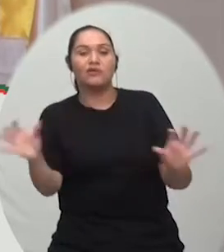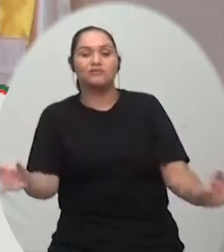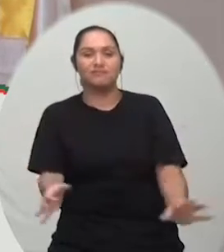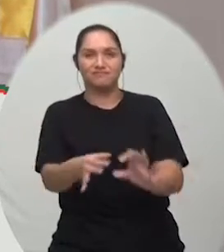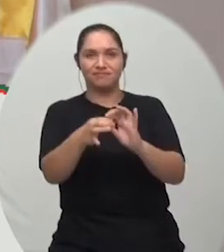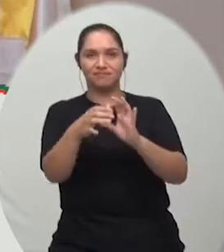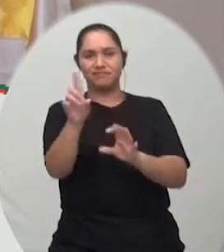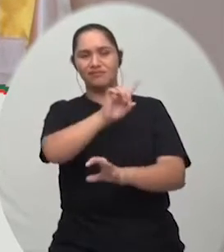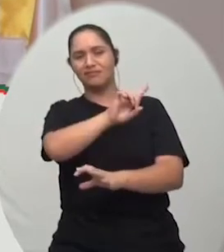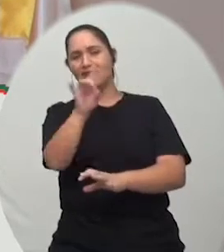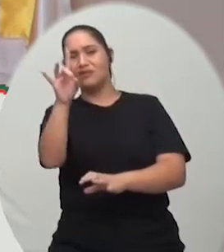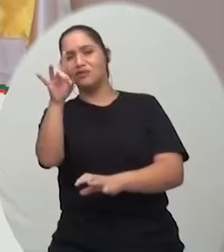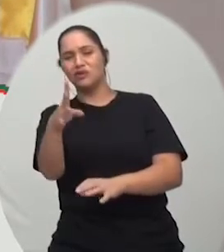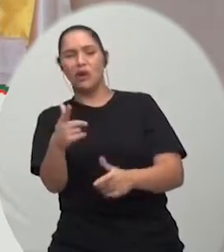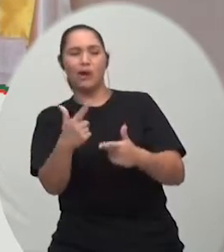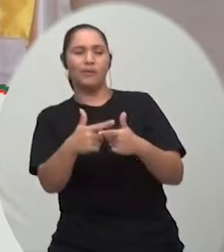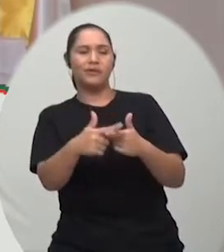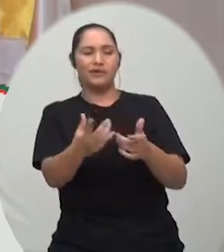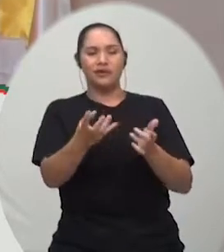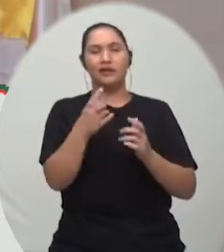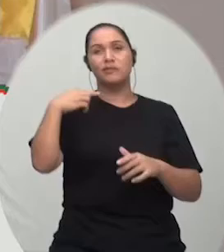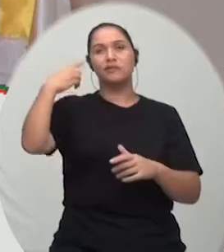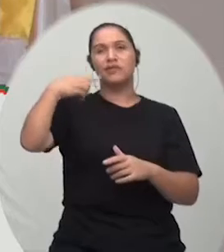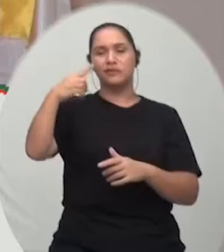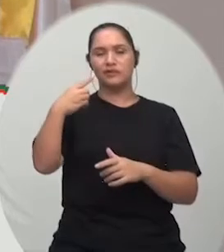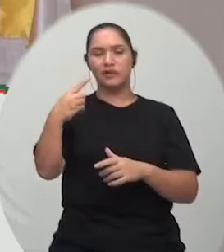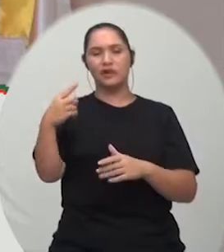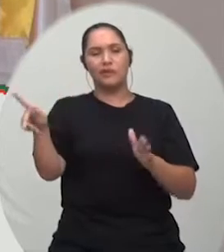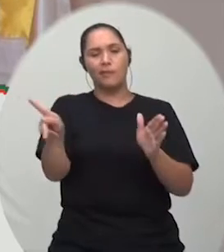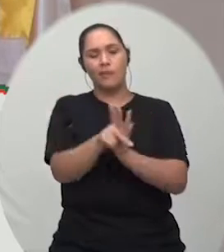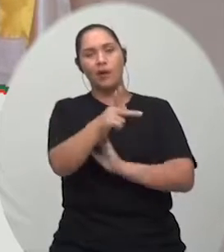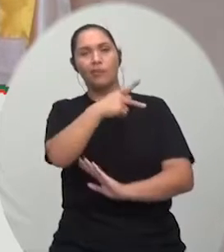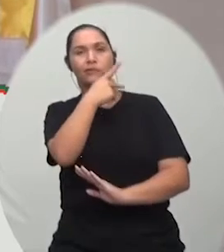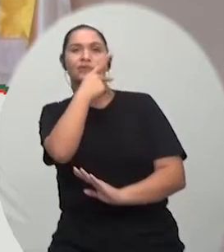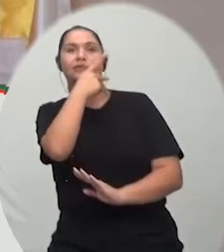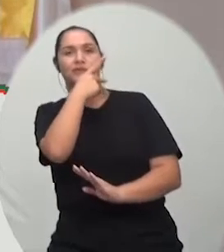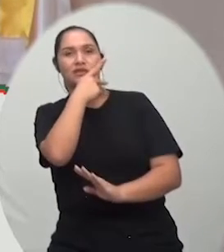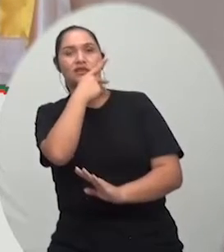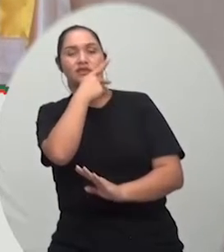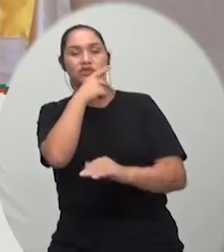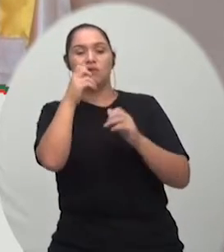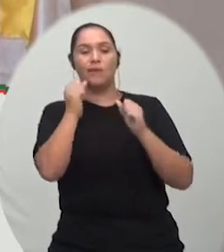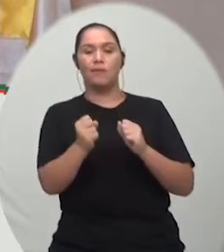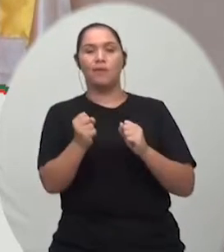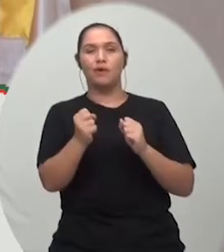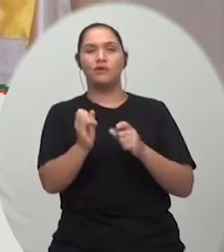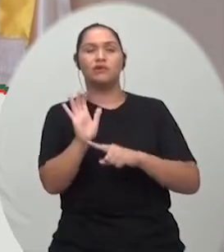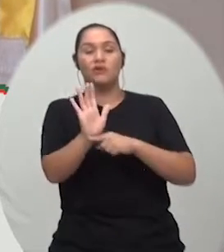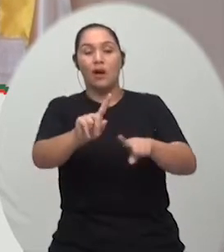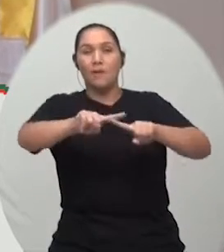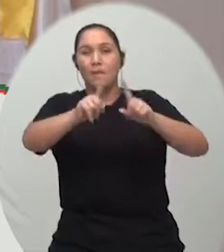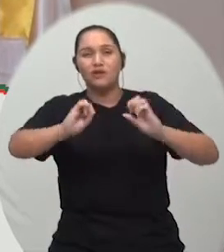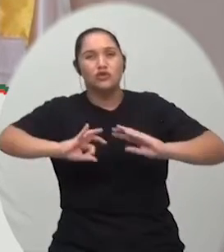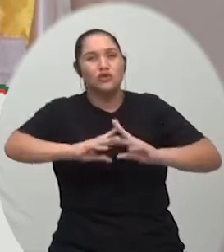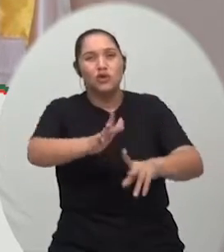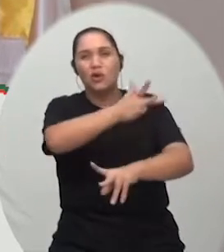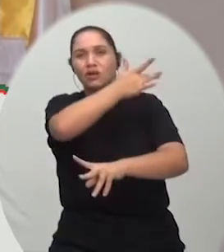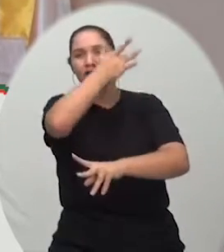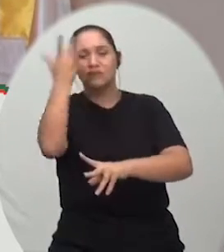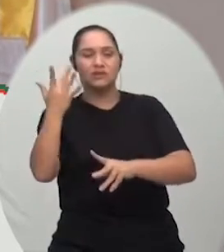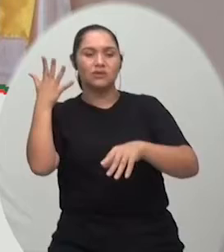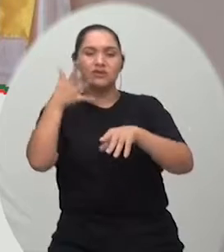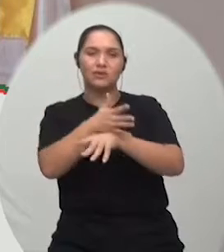aqueles deputados do nosso relacionamento, mas de todos aqueles que estão na Assembleia e podem efetivamente se envolver na